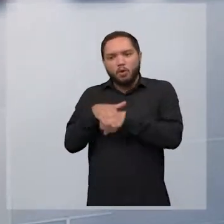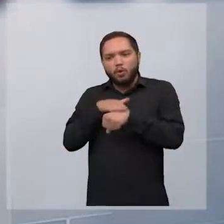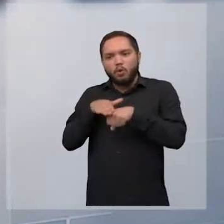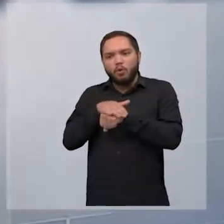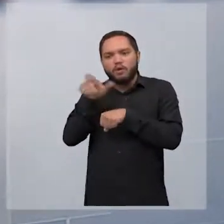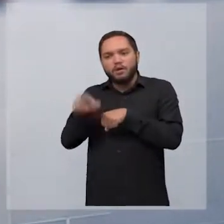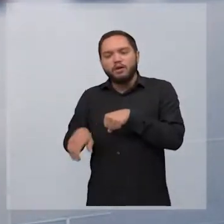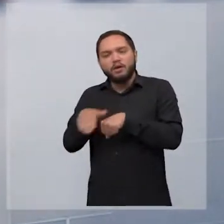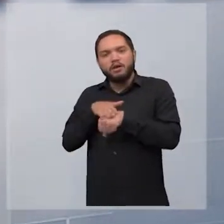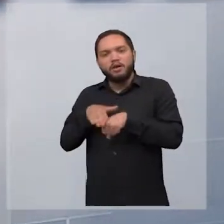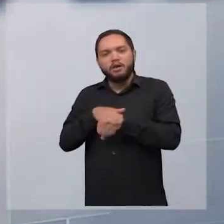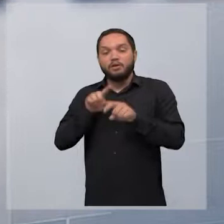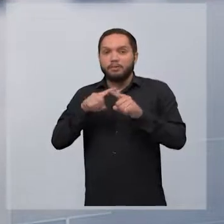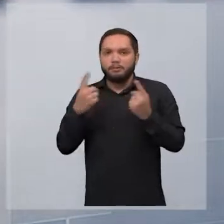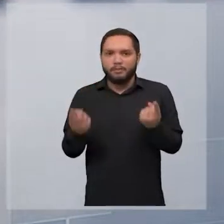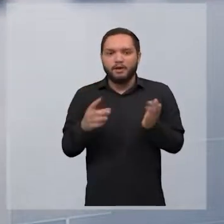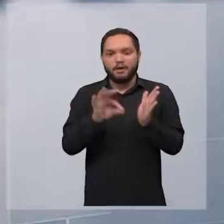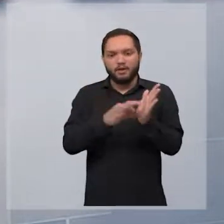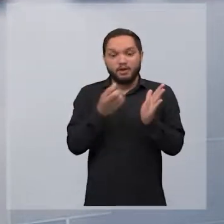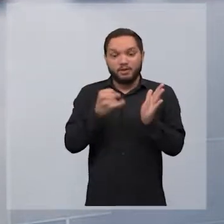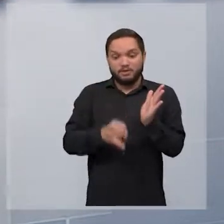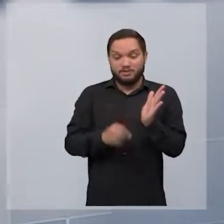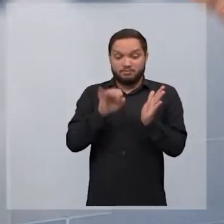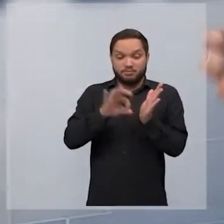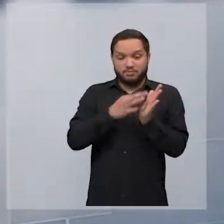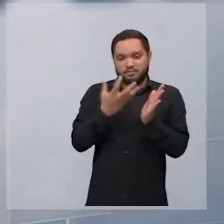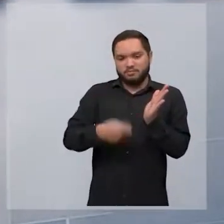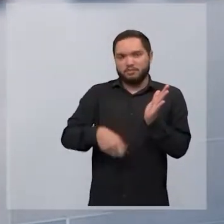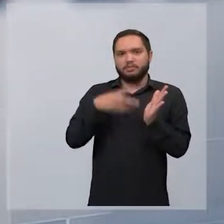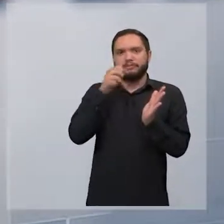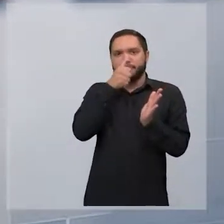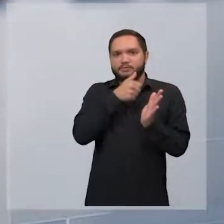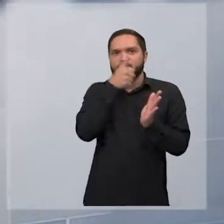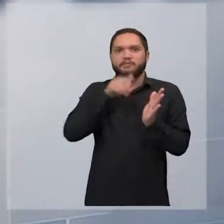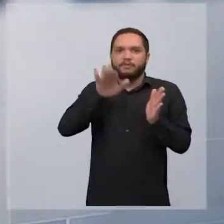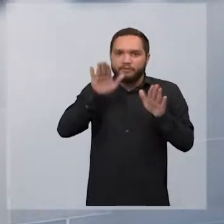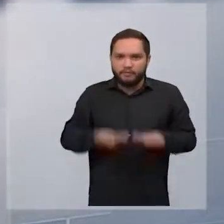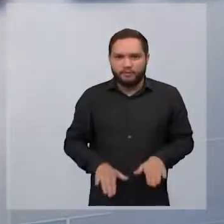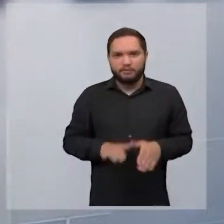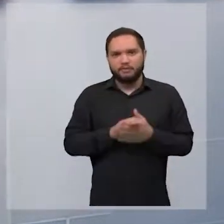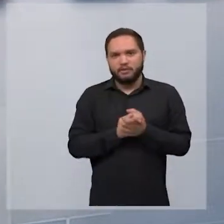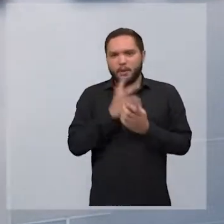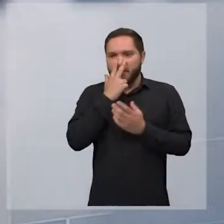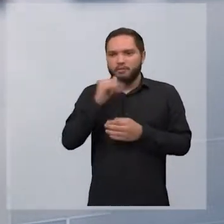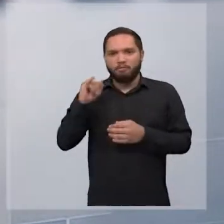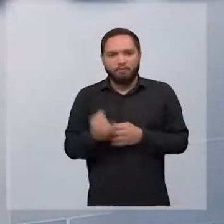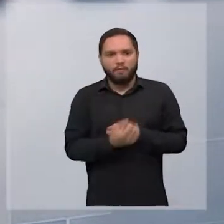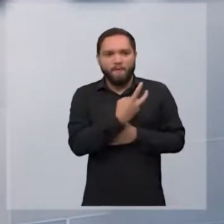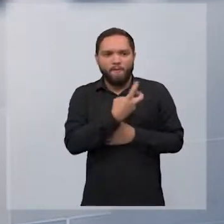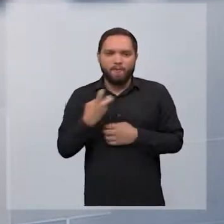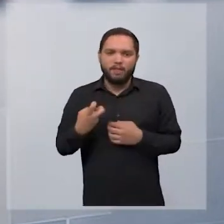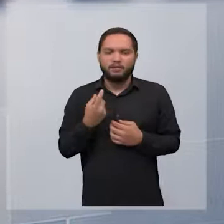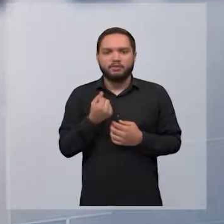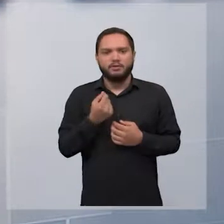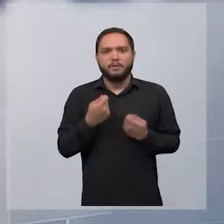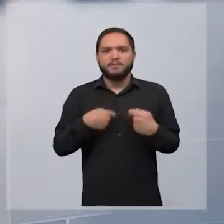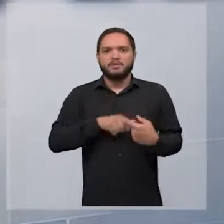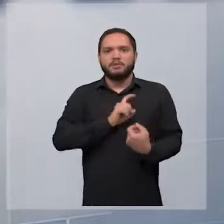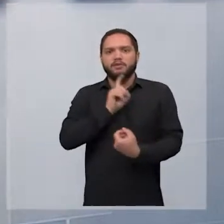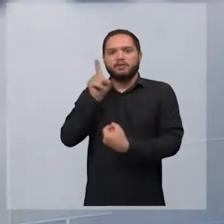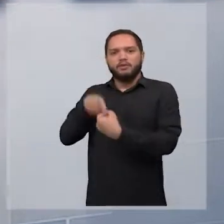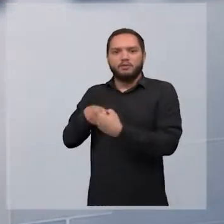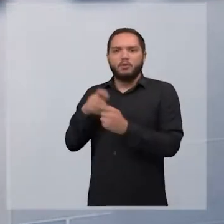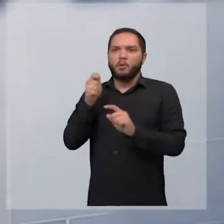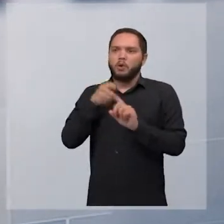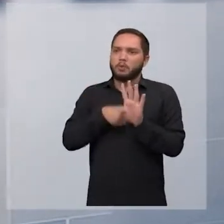está colocado é que se você assinou aquele negócio, é quase que uma extorsão. Aí você tem que devolver 4 meses de aluguel,